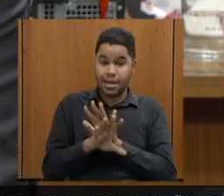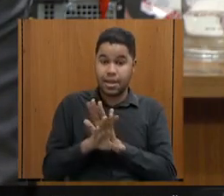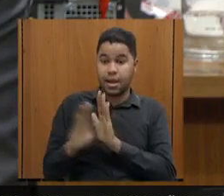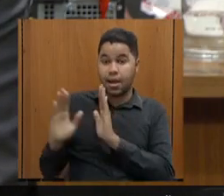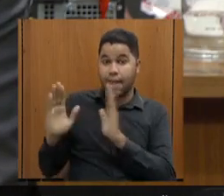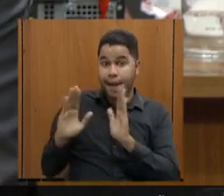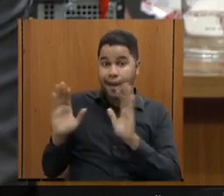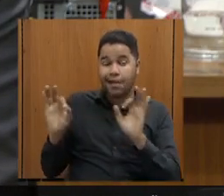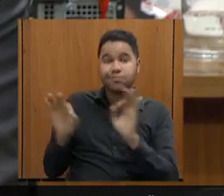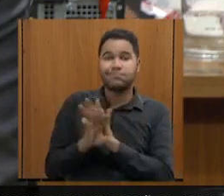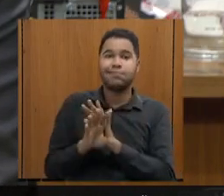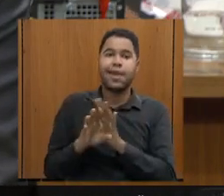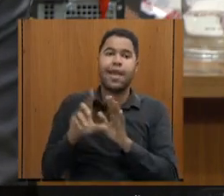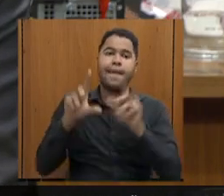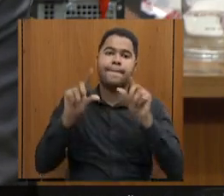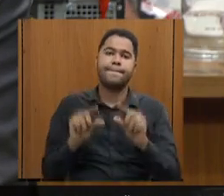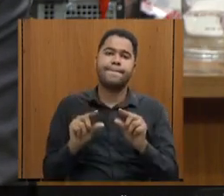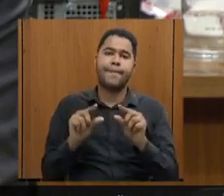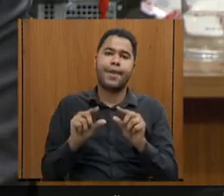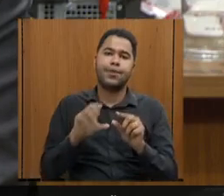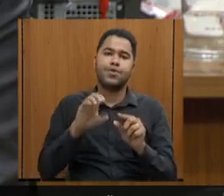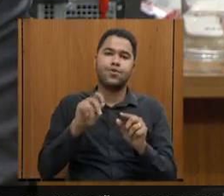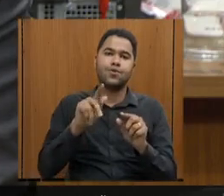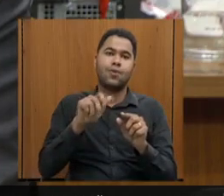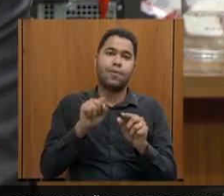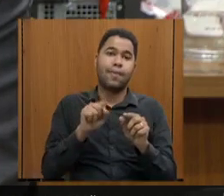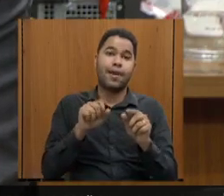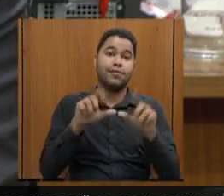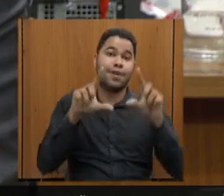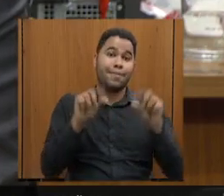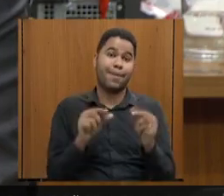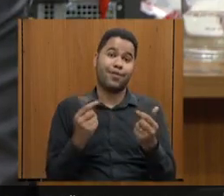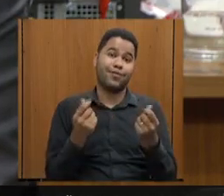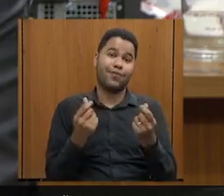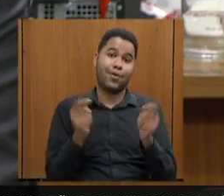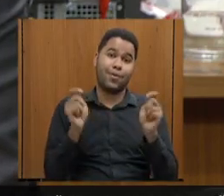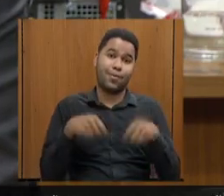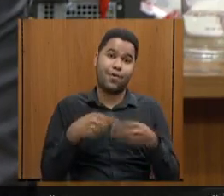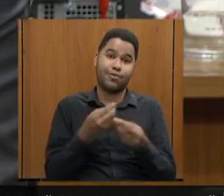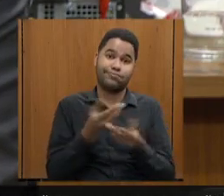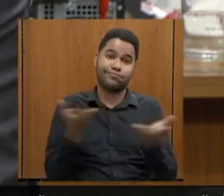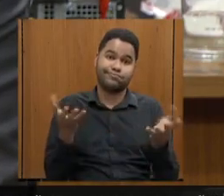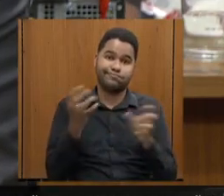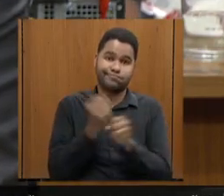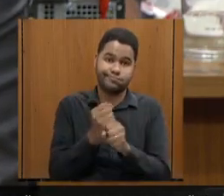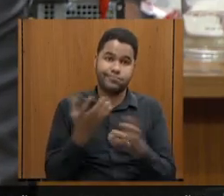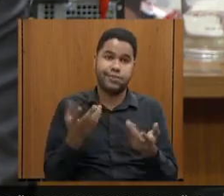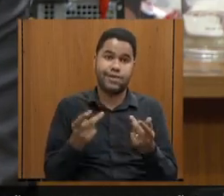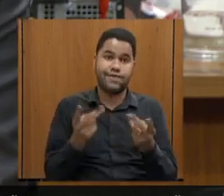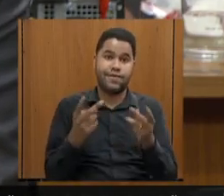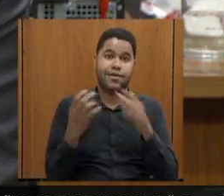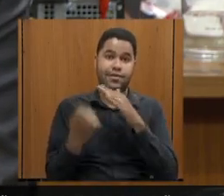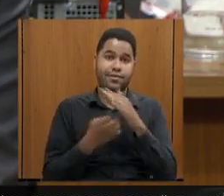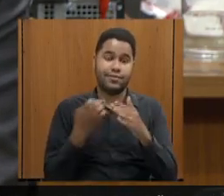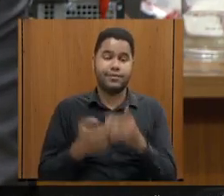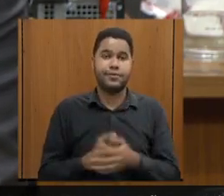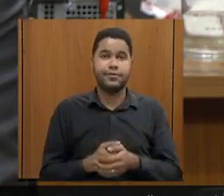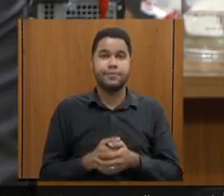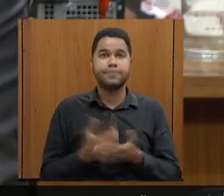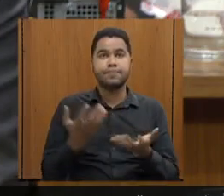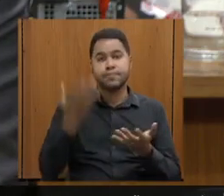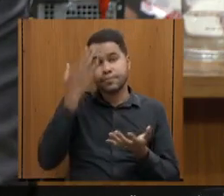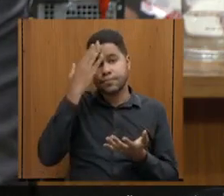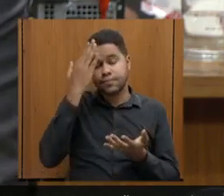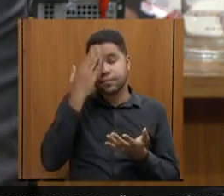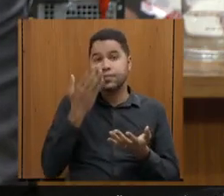termina é mesmo uma concessão que tá na mão do COPASA é menos valor do que a gente pode auferir ali na venda da empresa Então